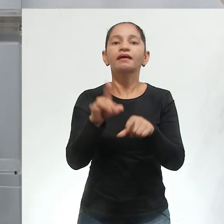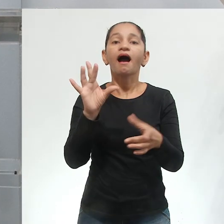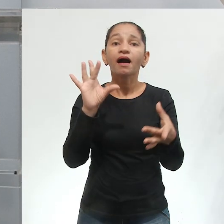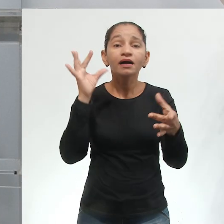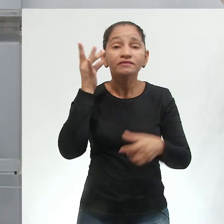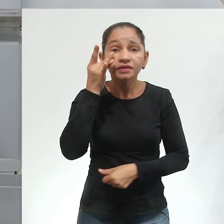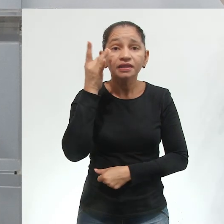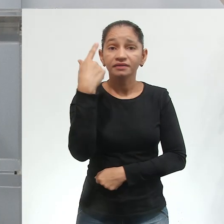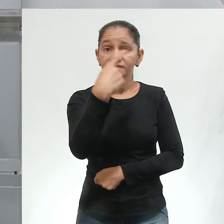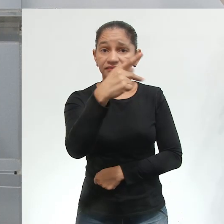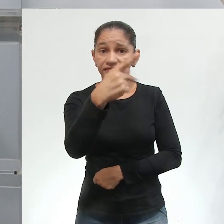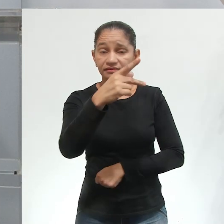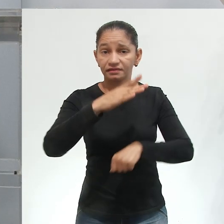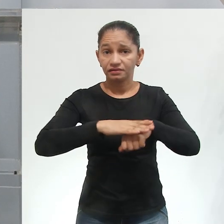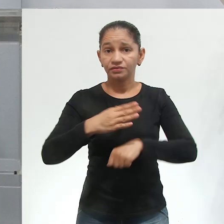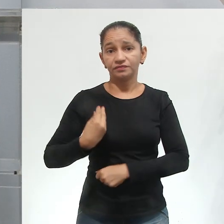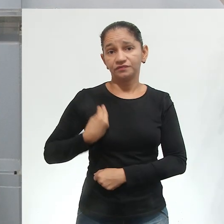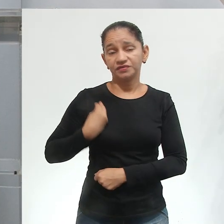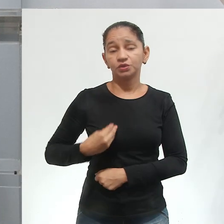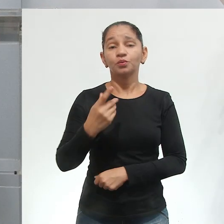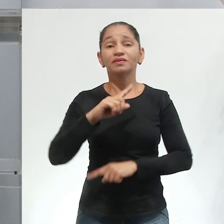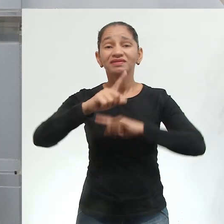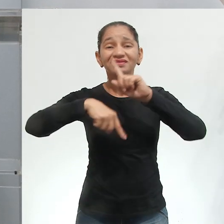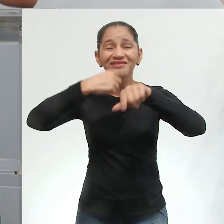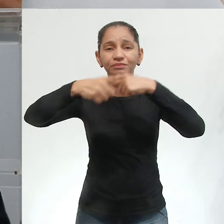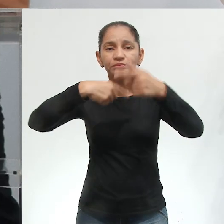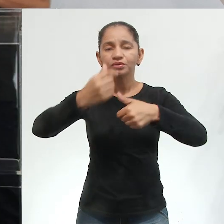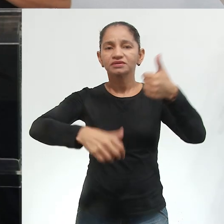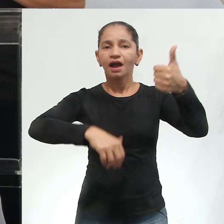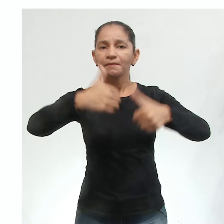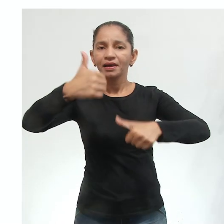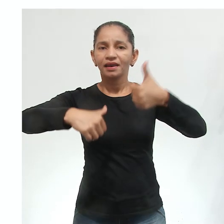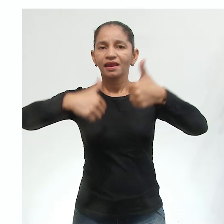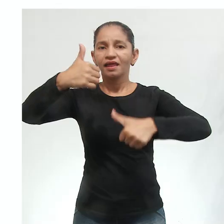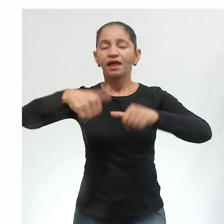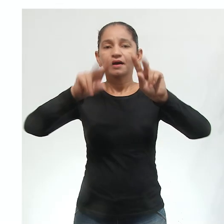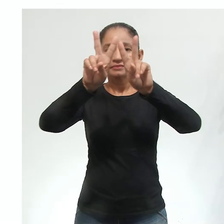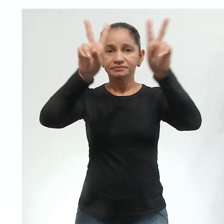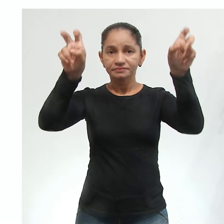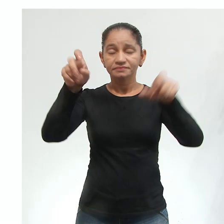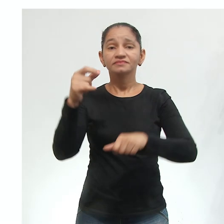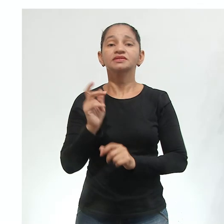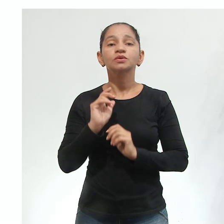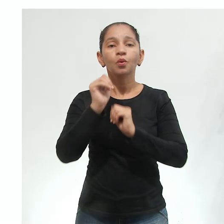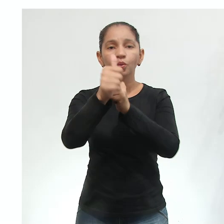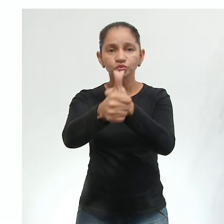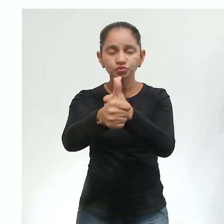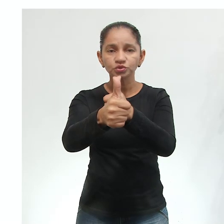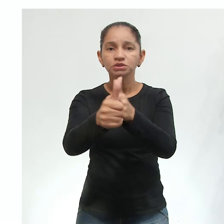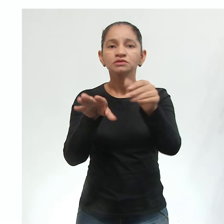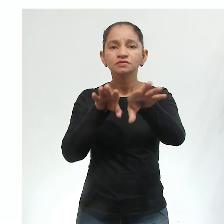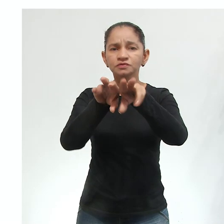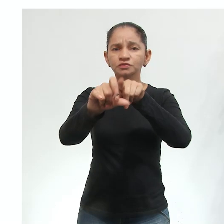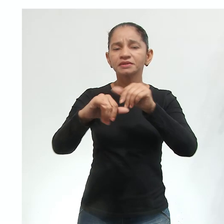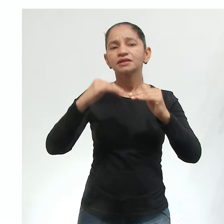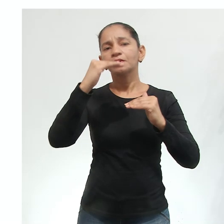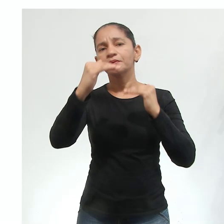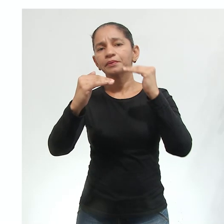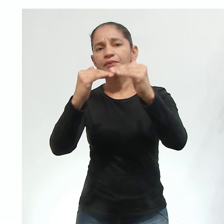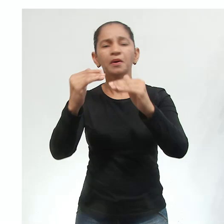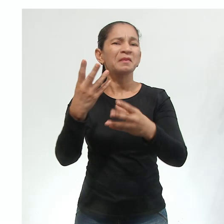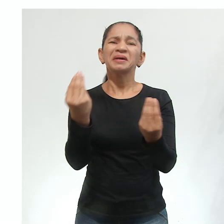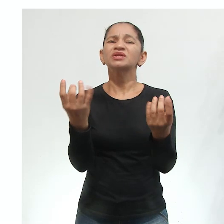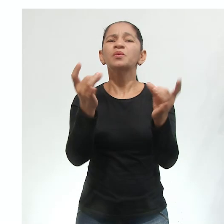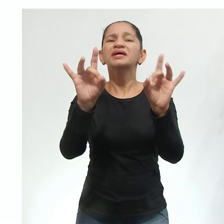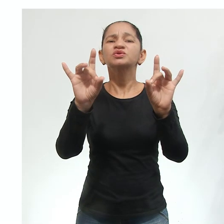aluno, nós temos que entender que nós temos que avaliar esse aluno. Né? E a avaliação ela é um processo contínuo e formativo. Ela vai além